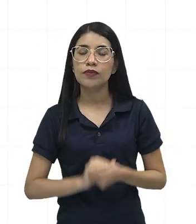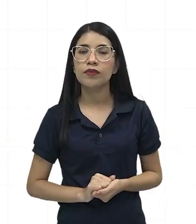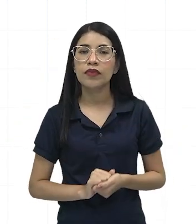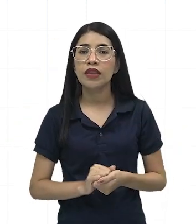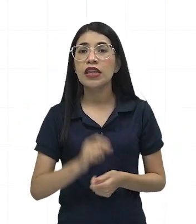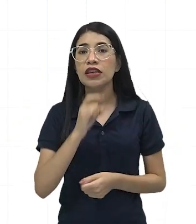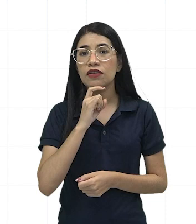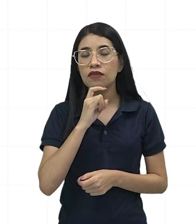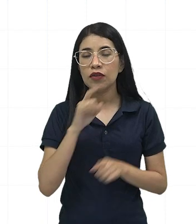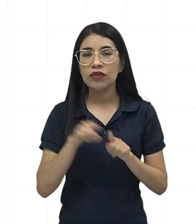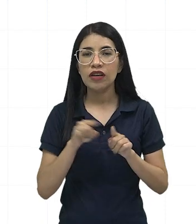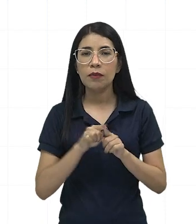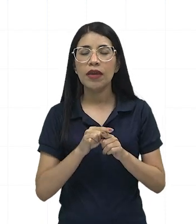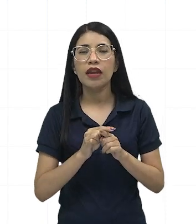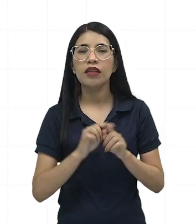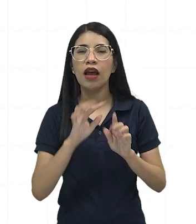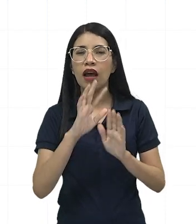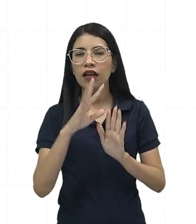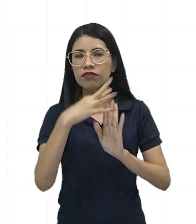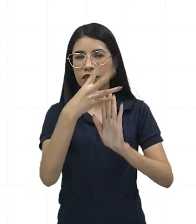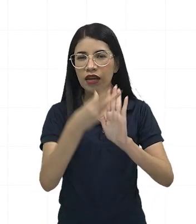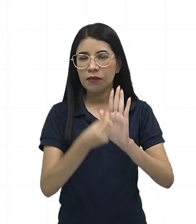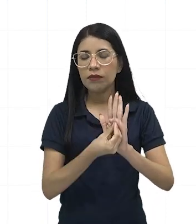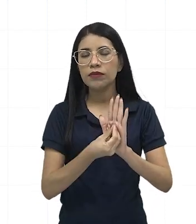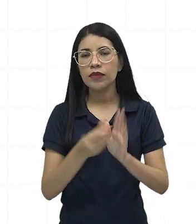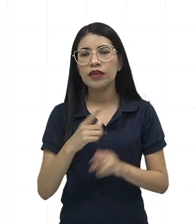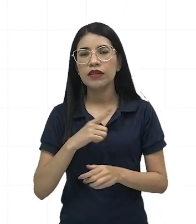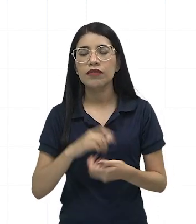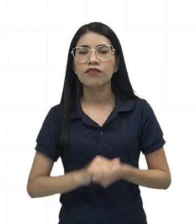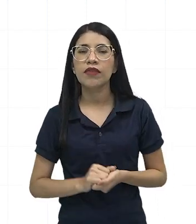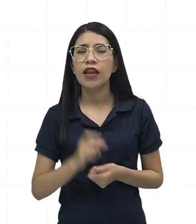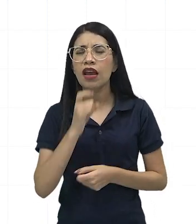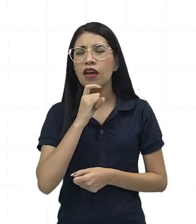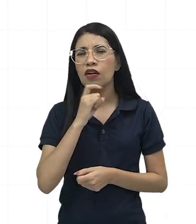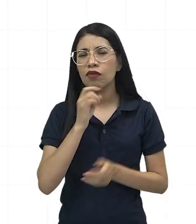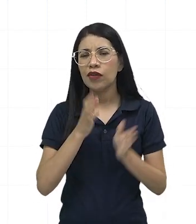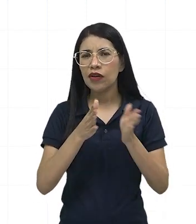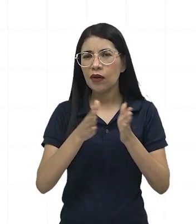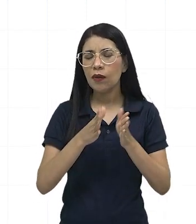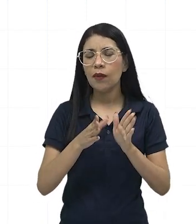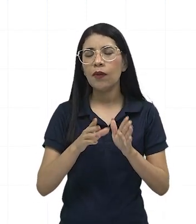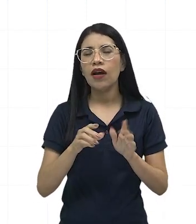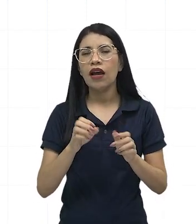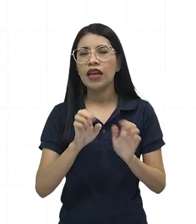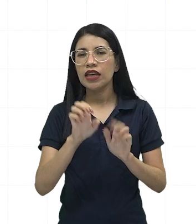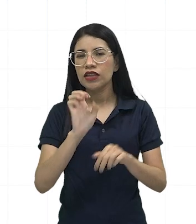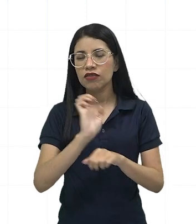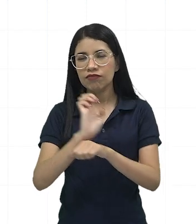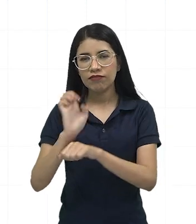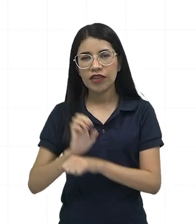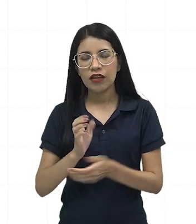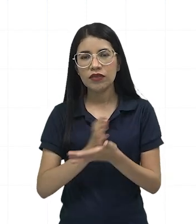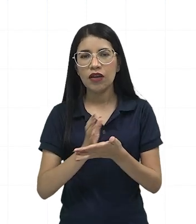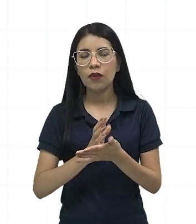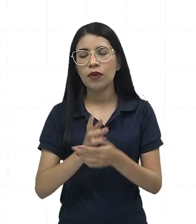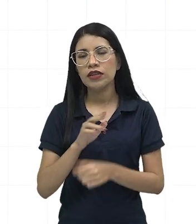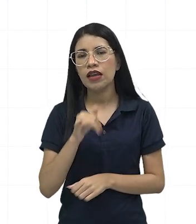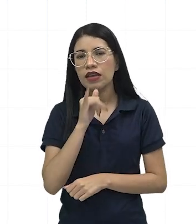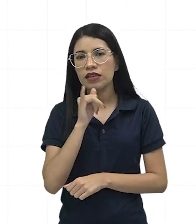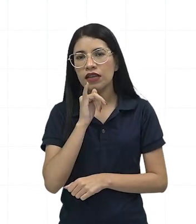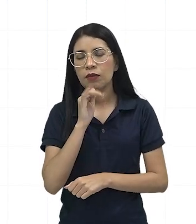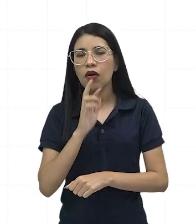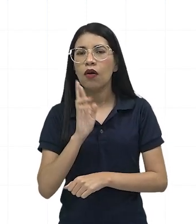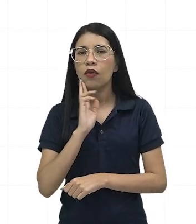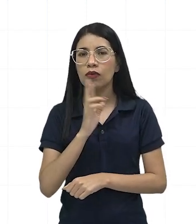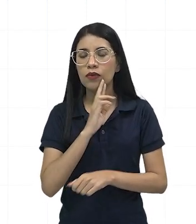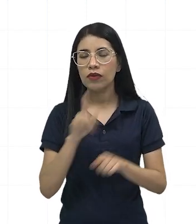no sul da Amazônia. É aquela friagem que a gente conhece, que alguns estados, ali Rondônia,